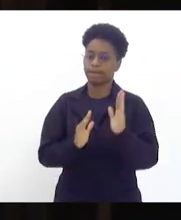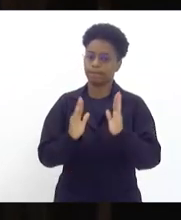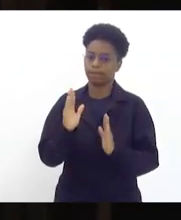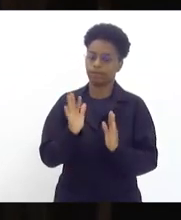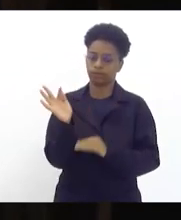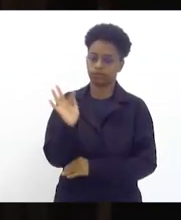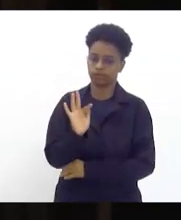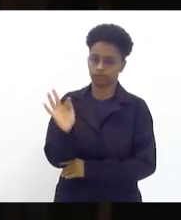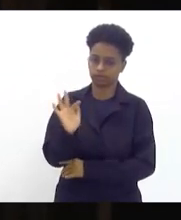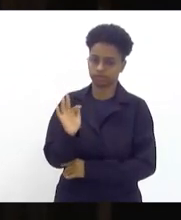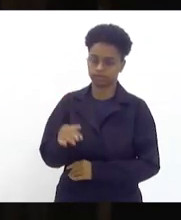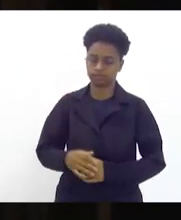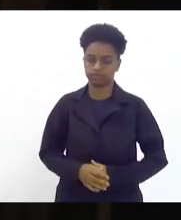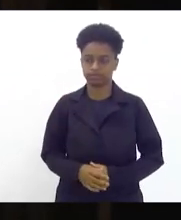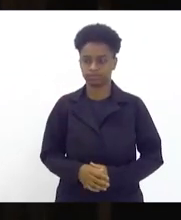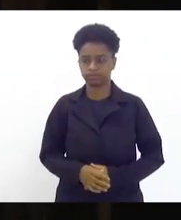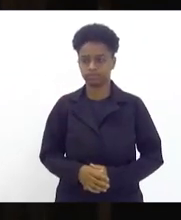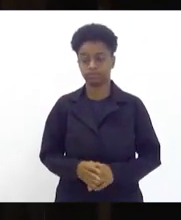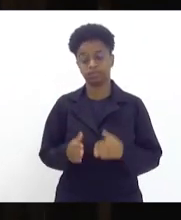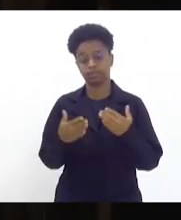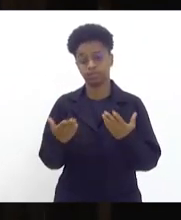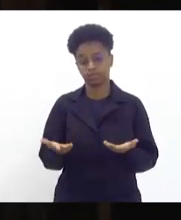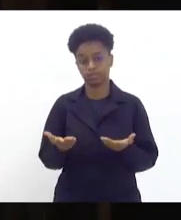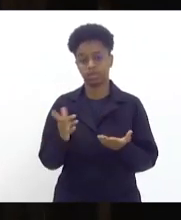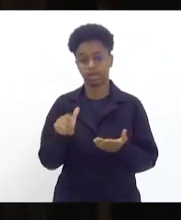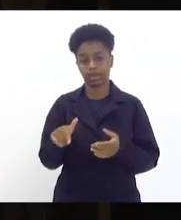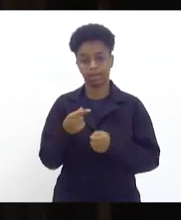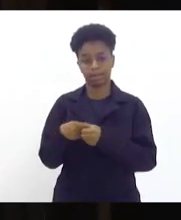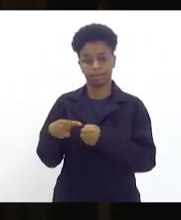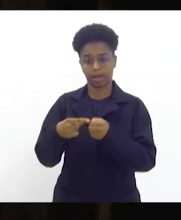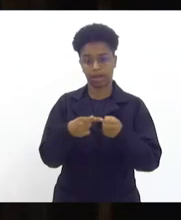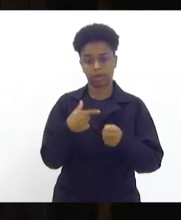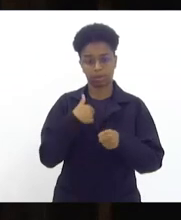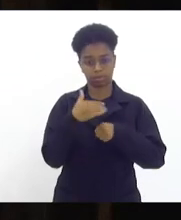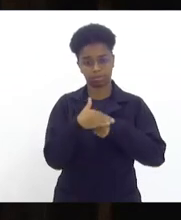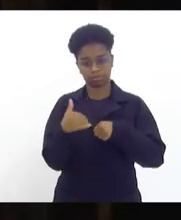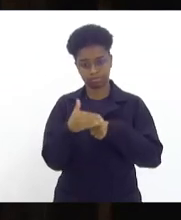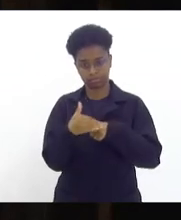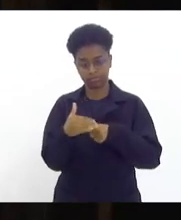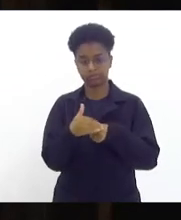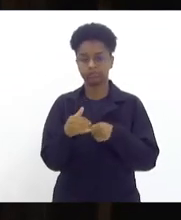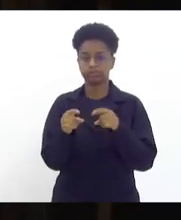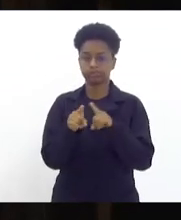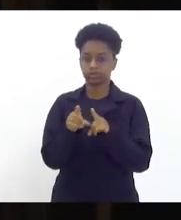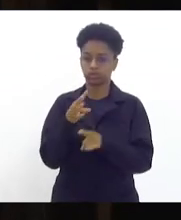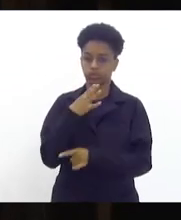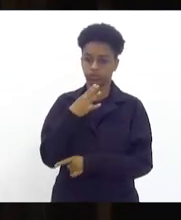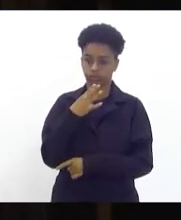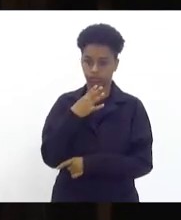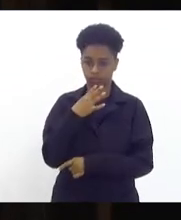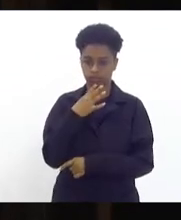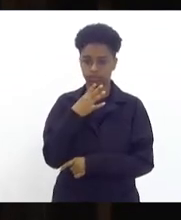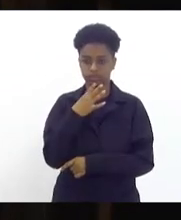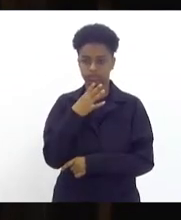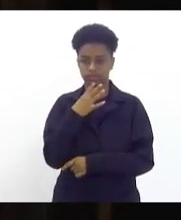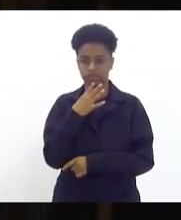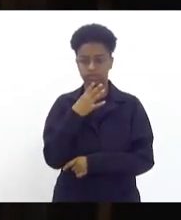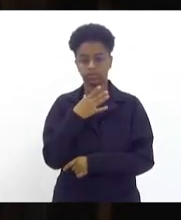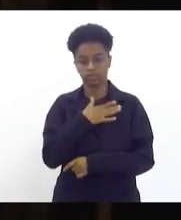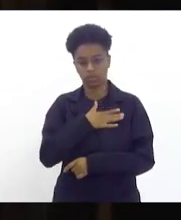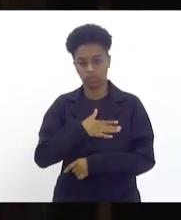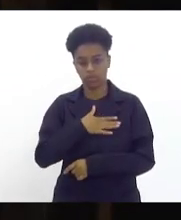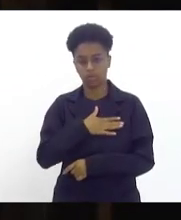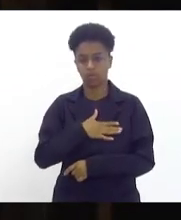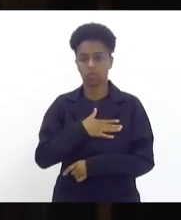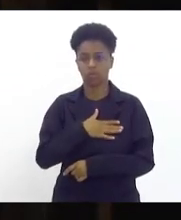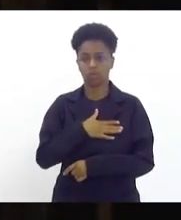faculdade então é um bairro que eu tenho muito carinho conheço e gosto muito